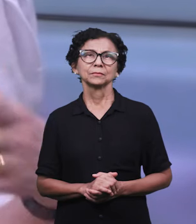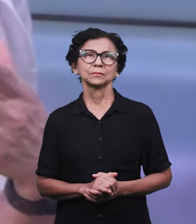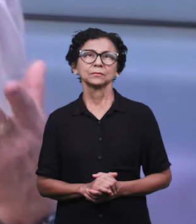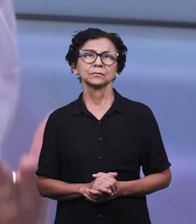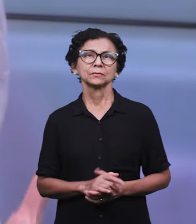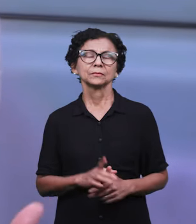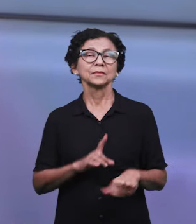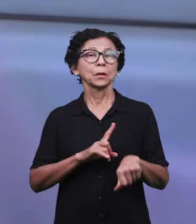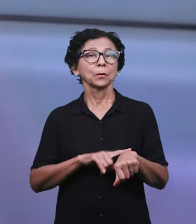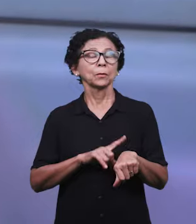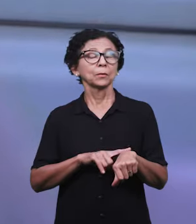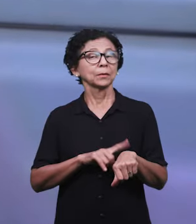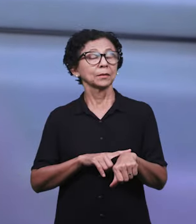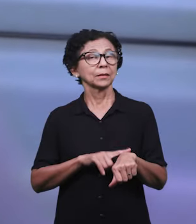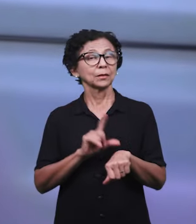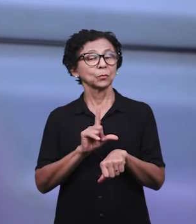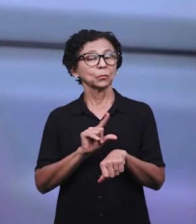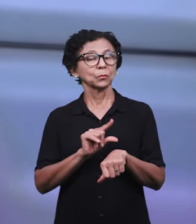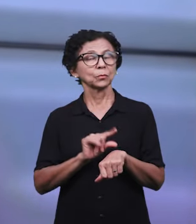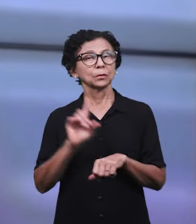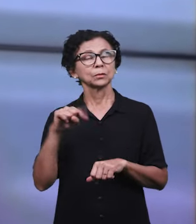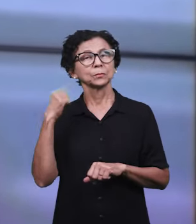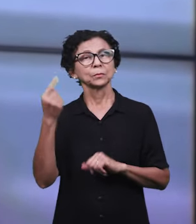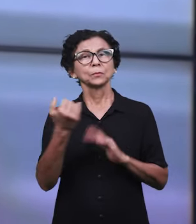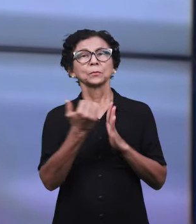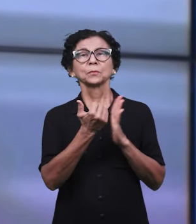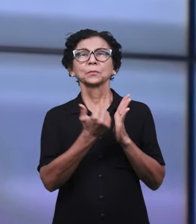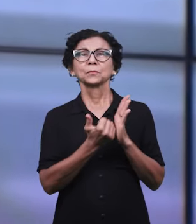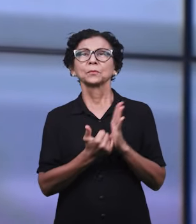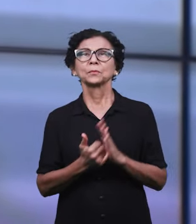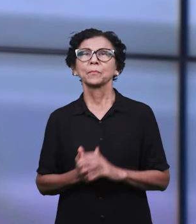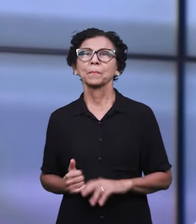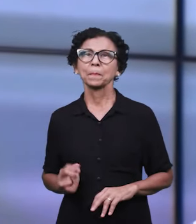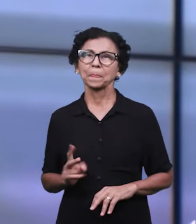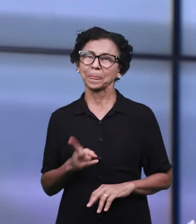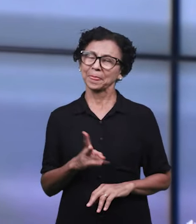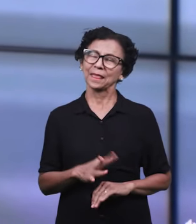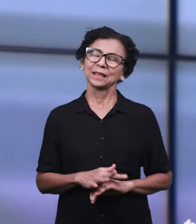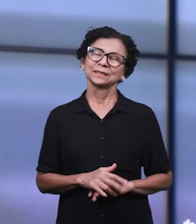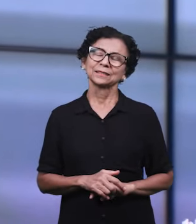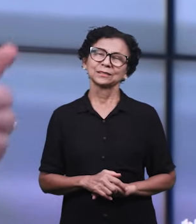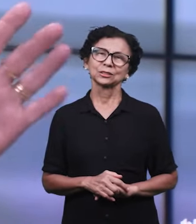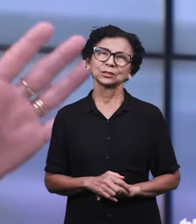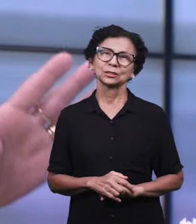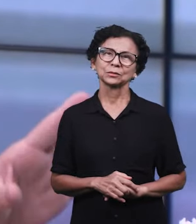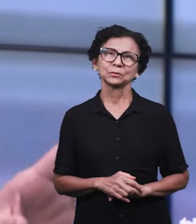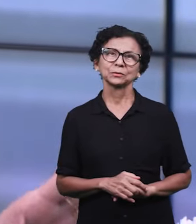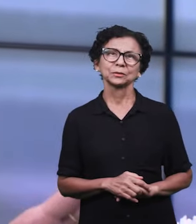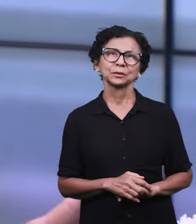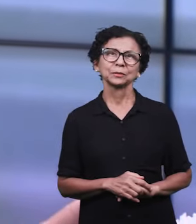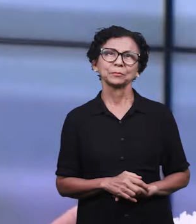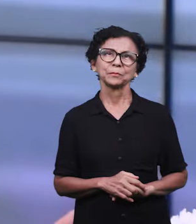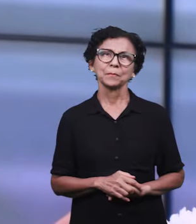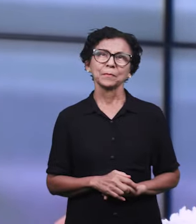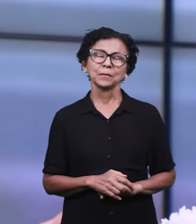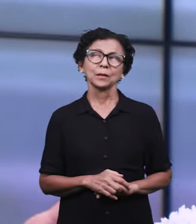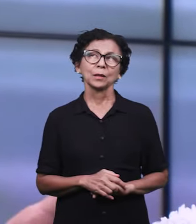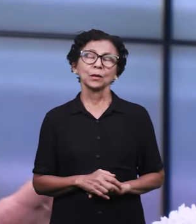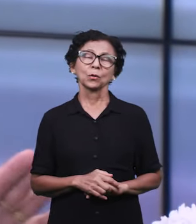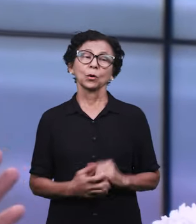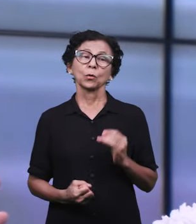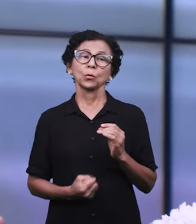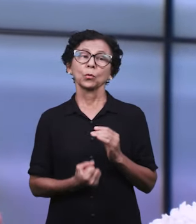irmãos permanecerão conosco para conversar sobre a origem do homem, quais são as dúvidas. O William ficou acanhado, mas Tiago,